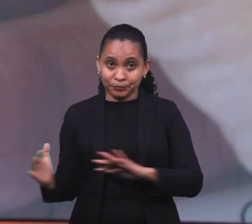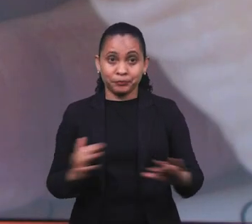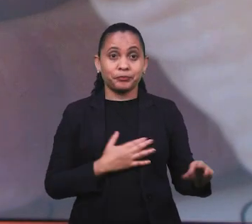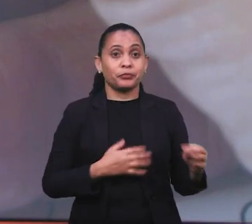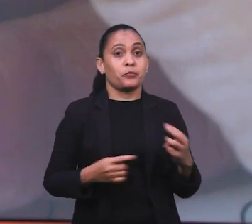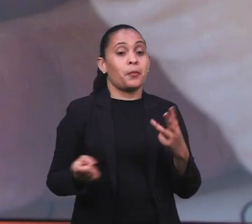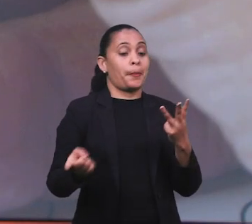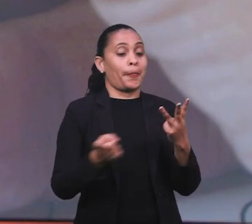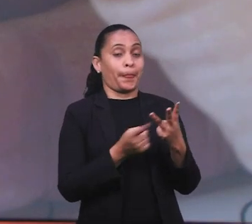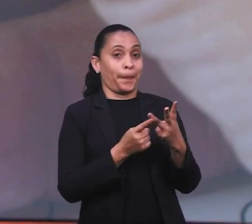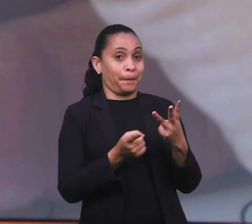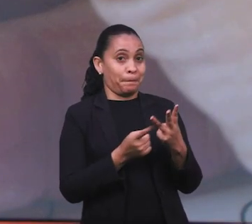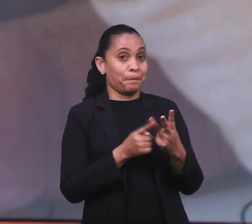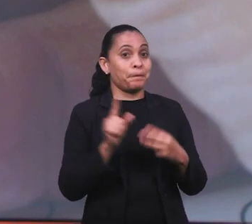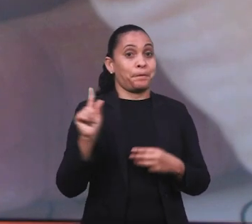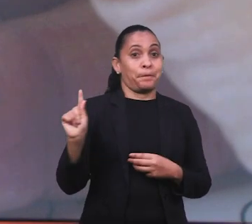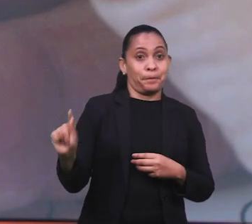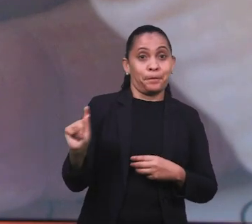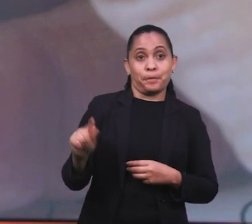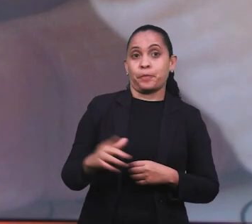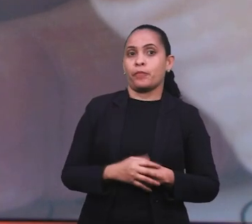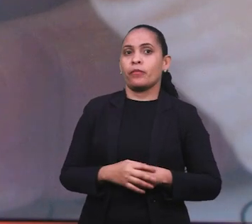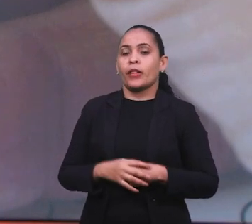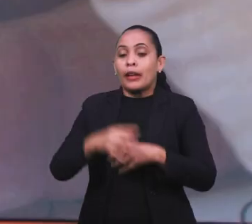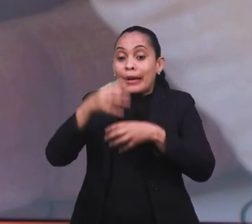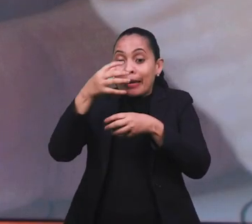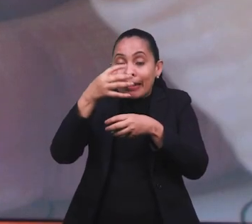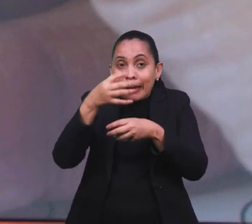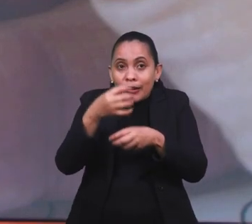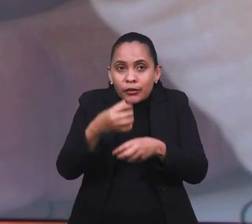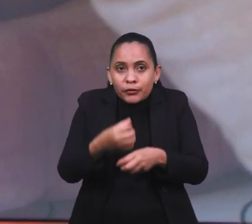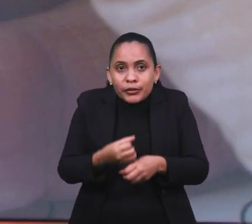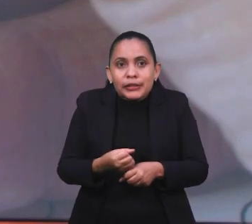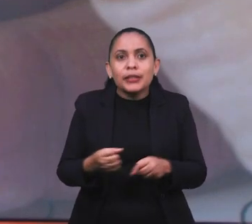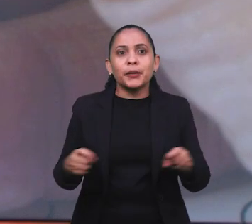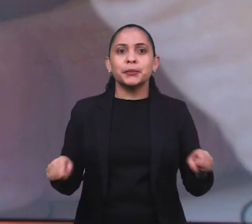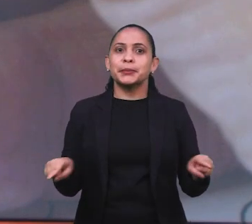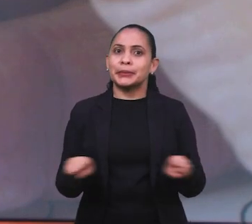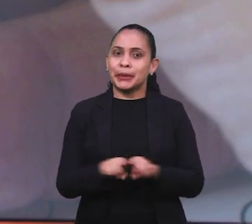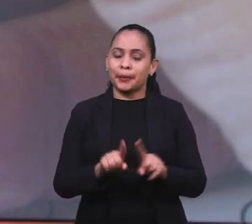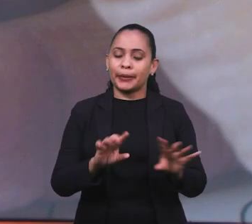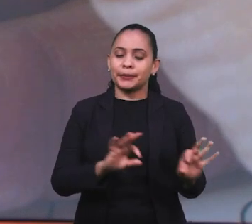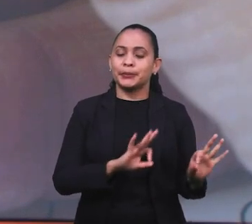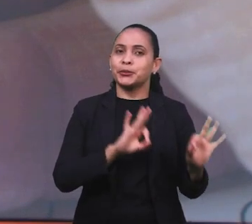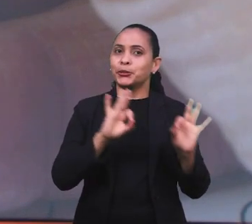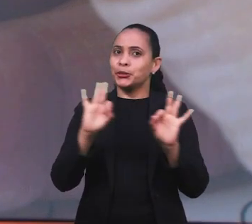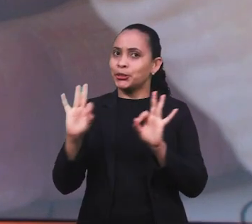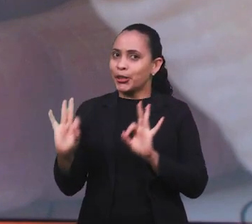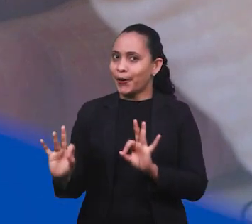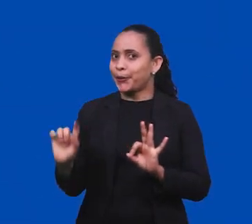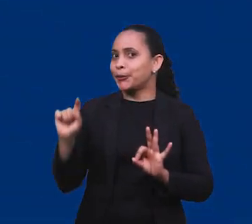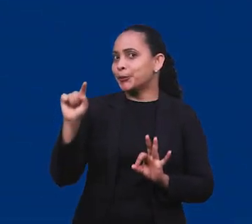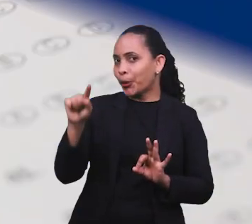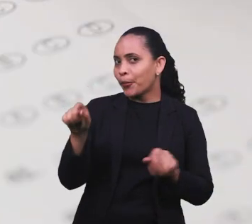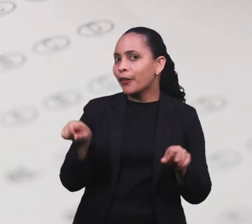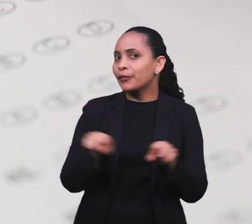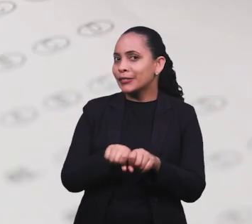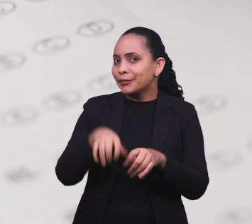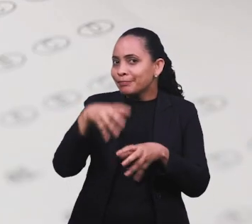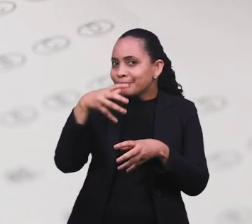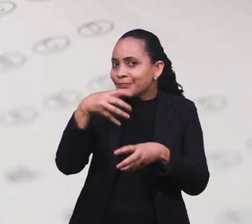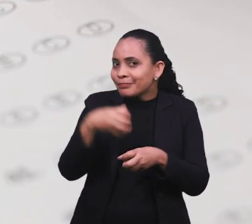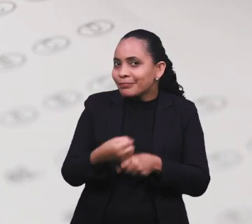terceiro passo aqui é que a gente também reforçar a questão da revisão ativa, tá? Você